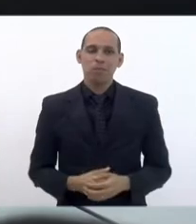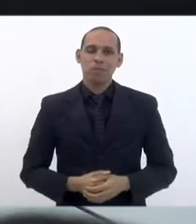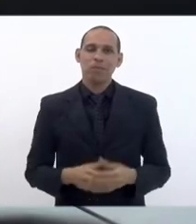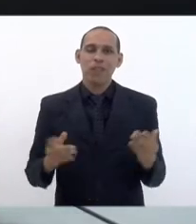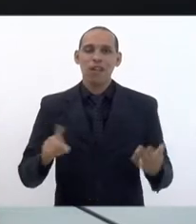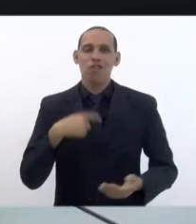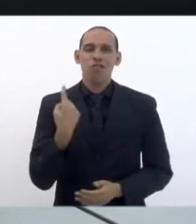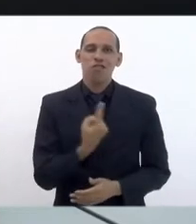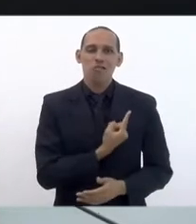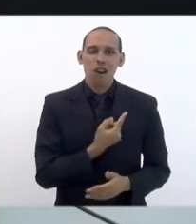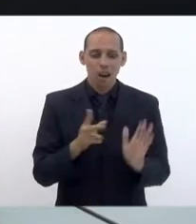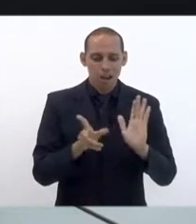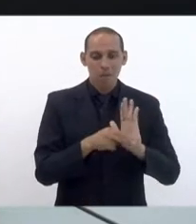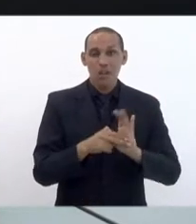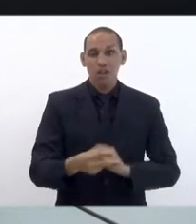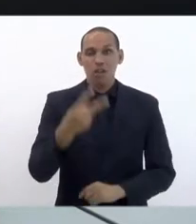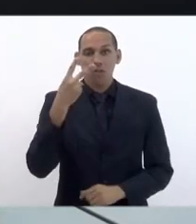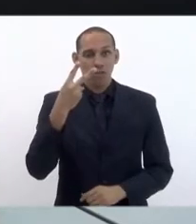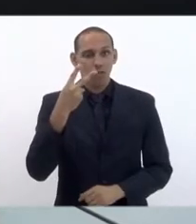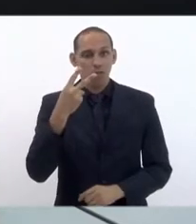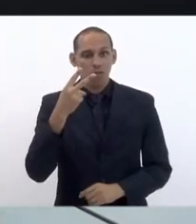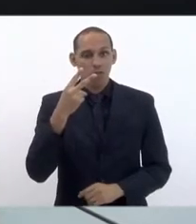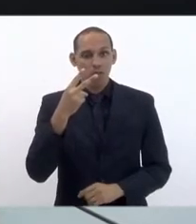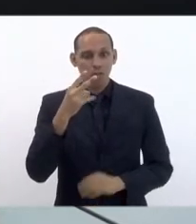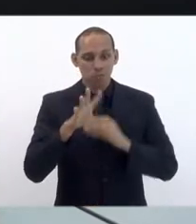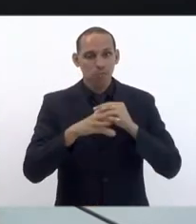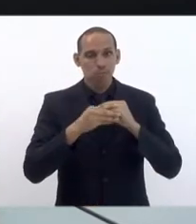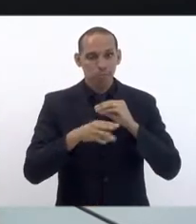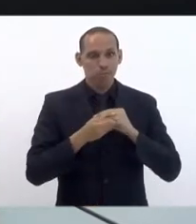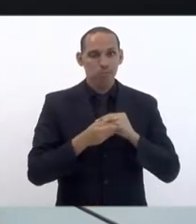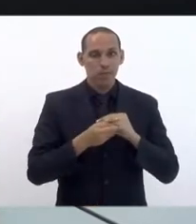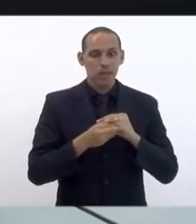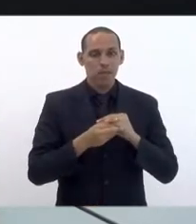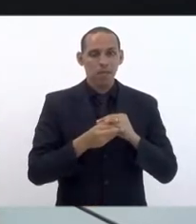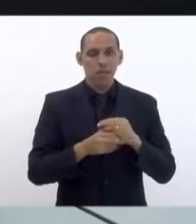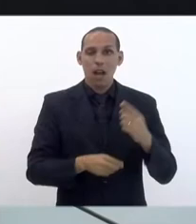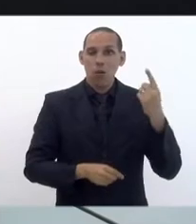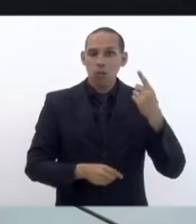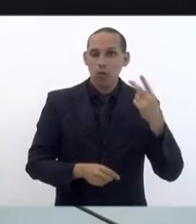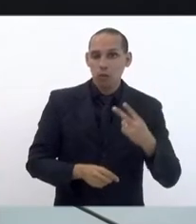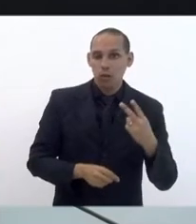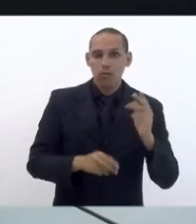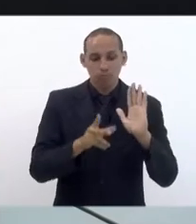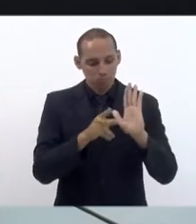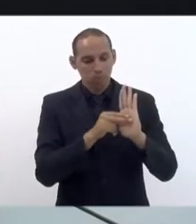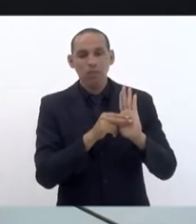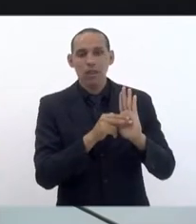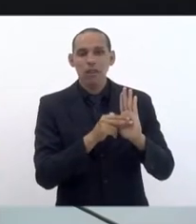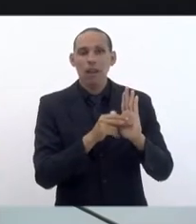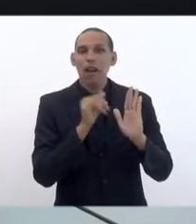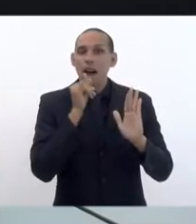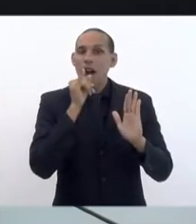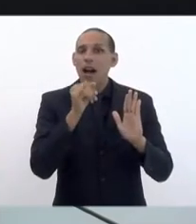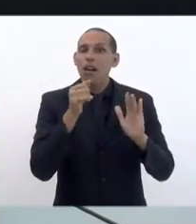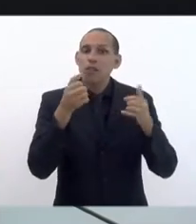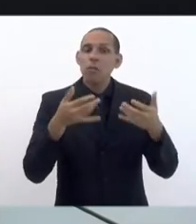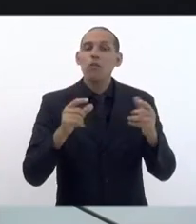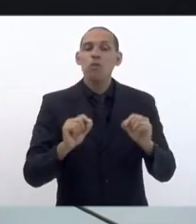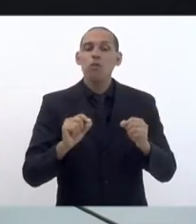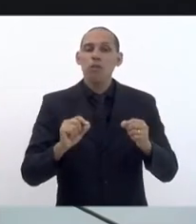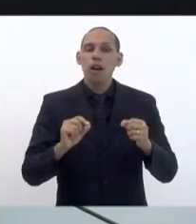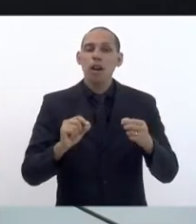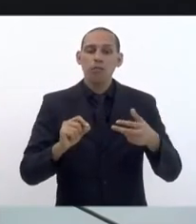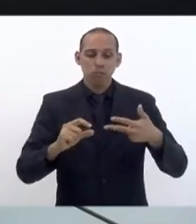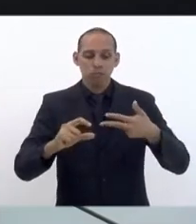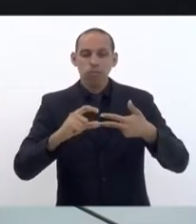fizemos duas emendas de expansão, a 1 e a 2, dizendo que os poderes